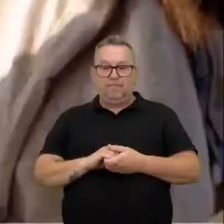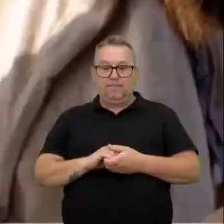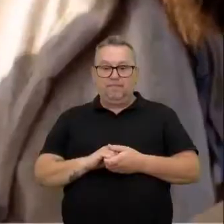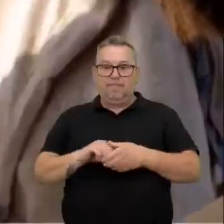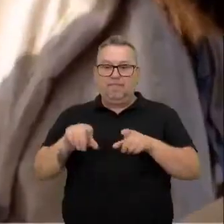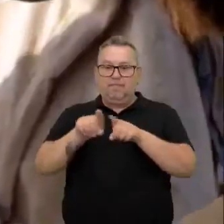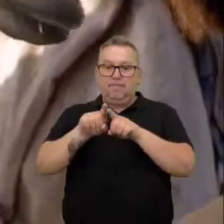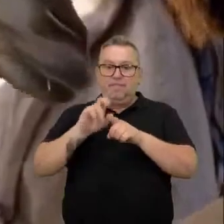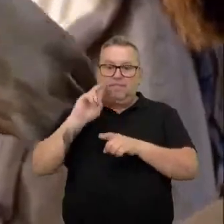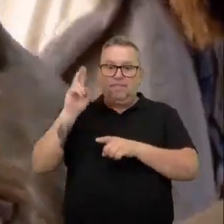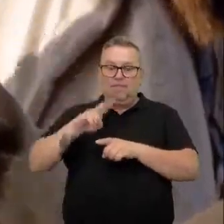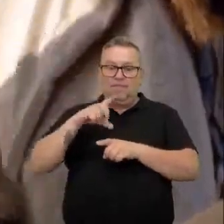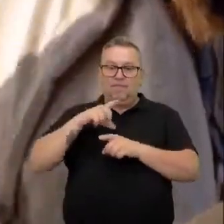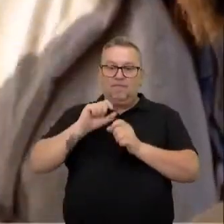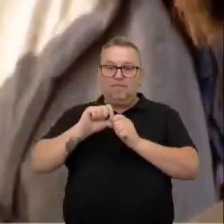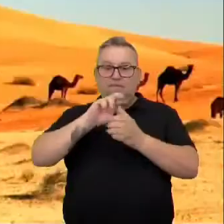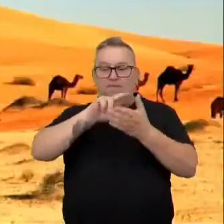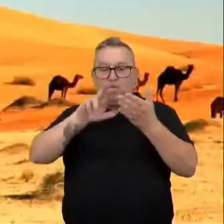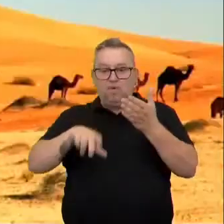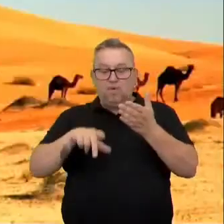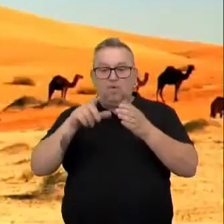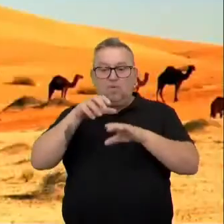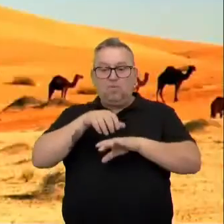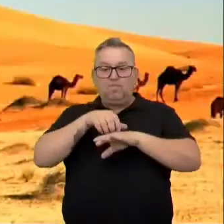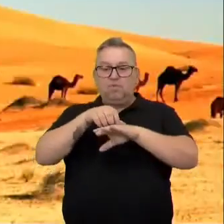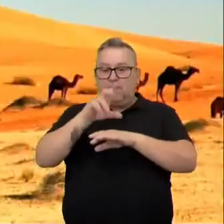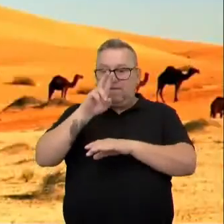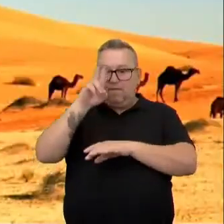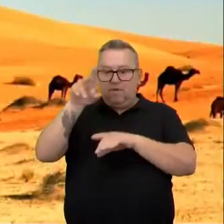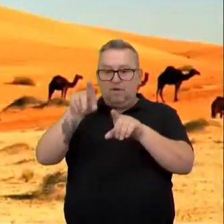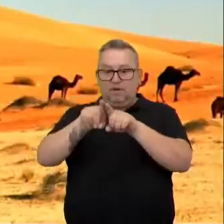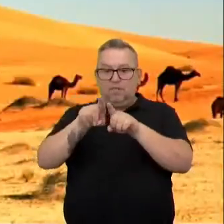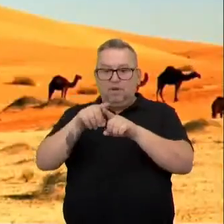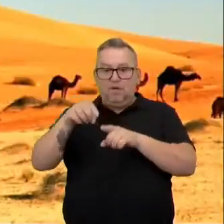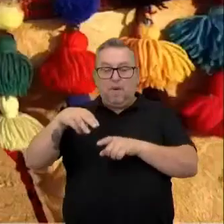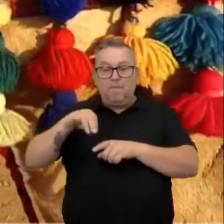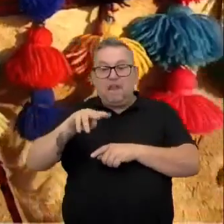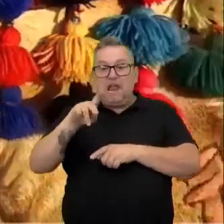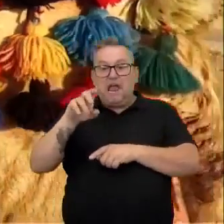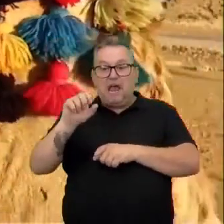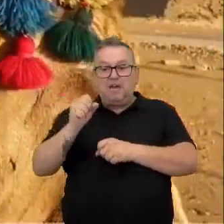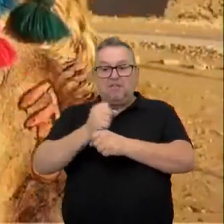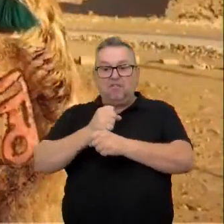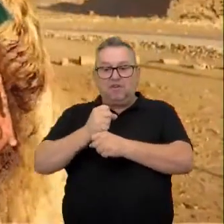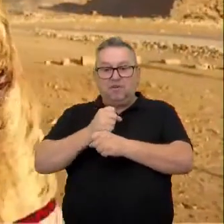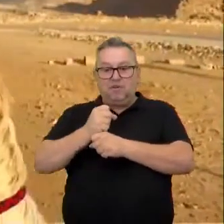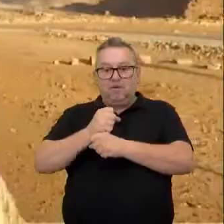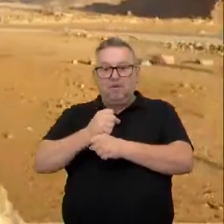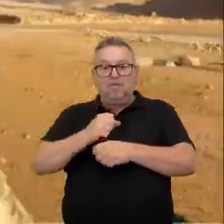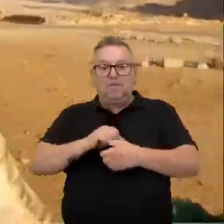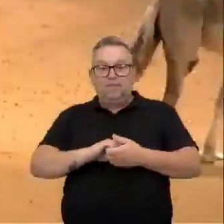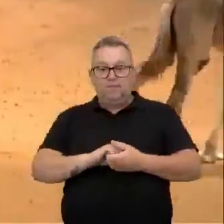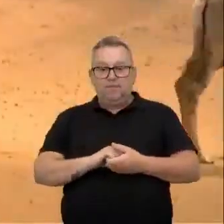Acredita-se que a provável data de domesticação do camelo foi há milhares de anos.